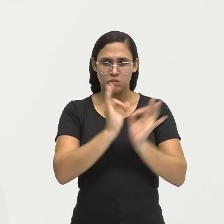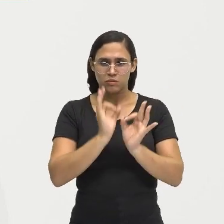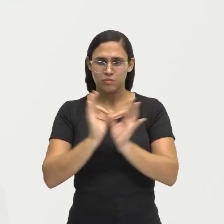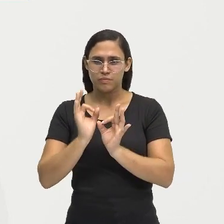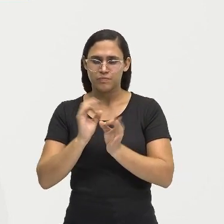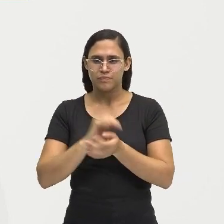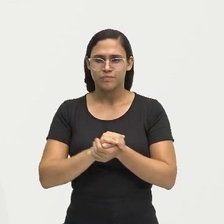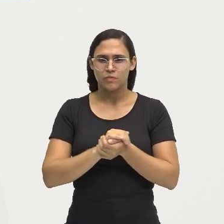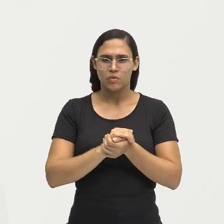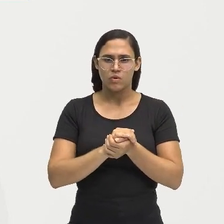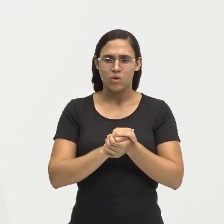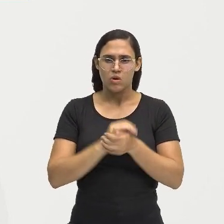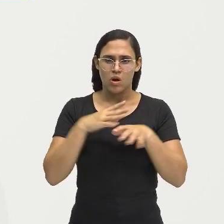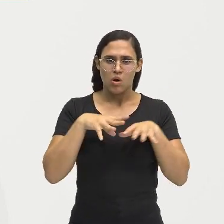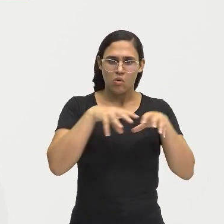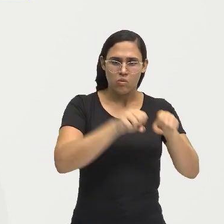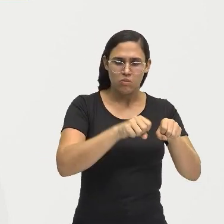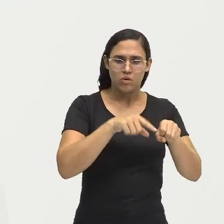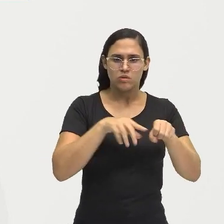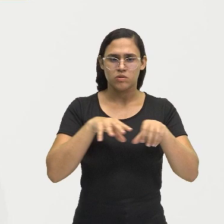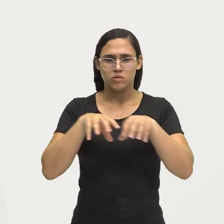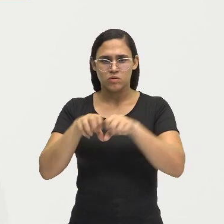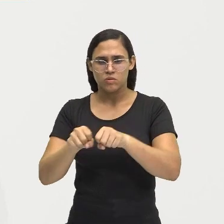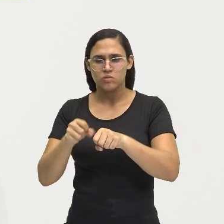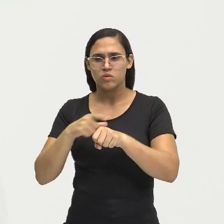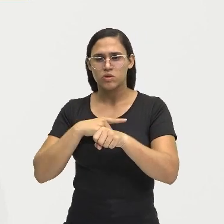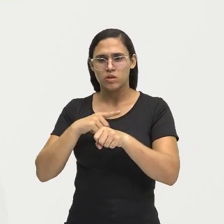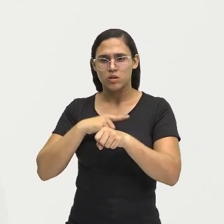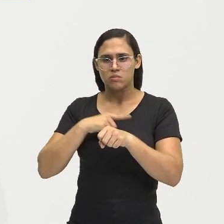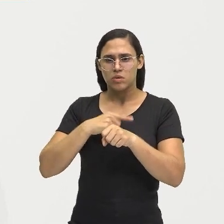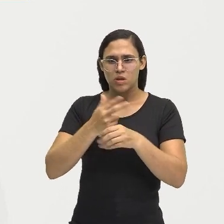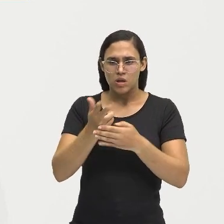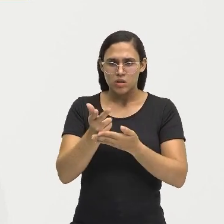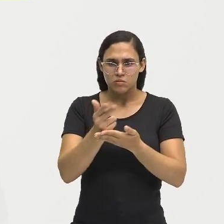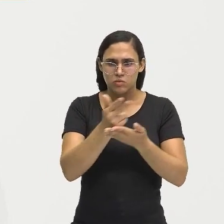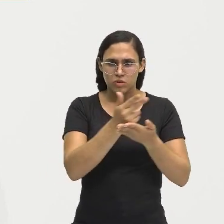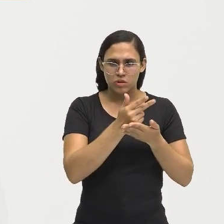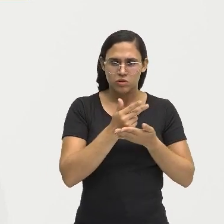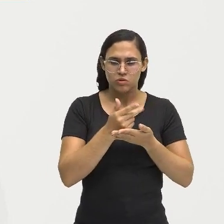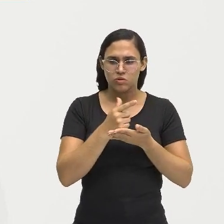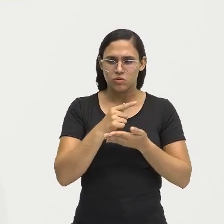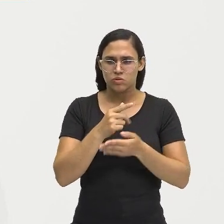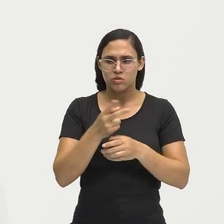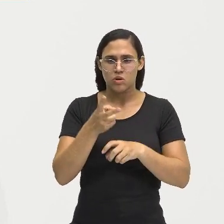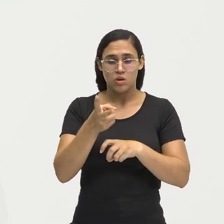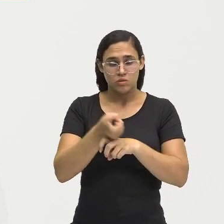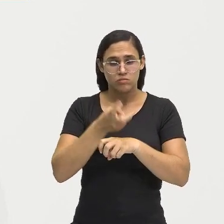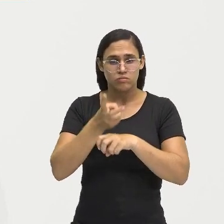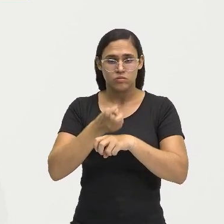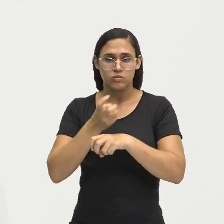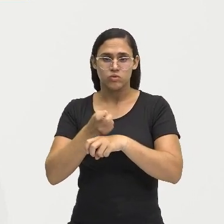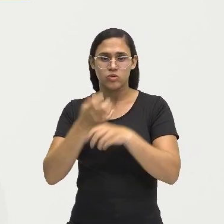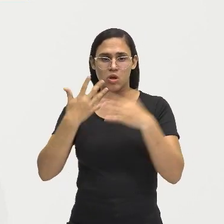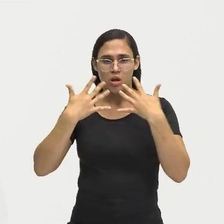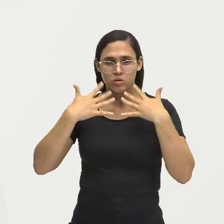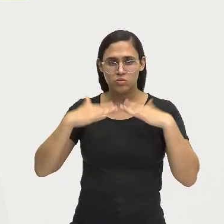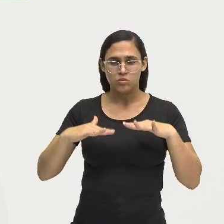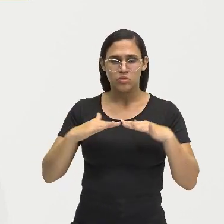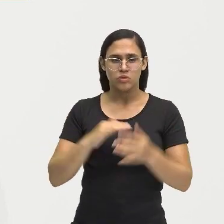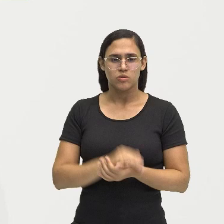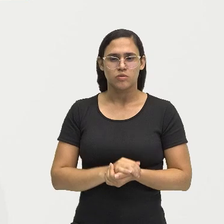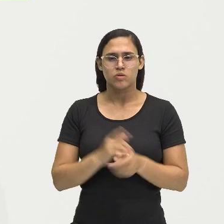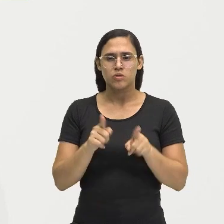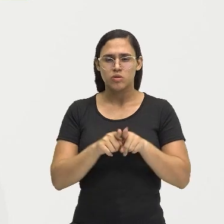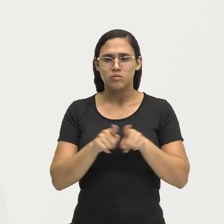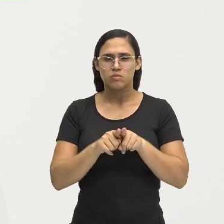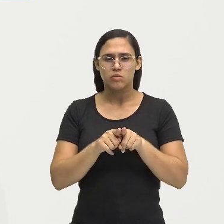as ocupações de terra, né, e a exploração dos recursos naturais. Tá? Então a gente pode observar que a Amazônia a gente pode encontrar